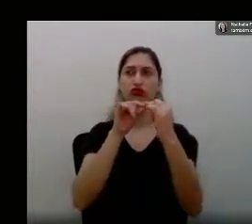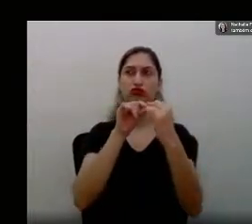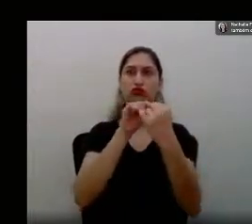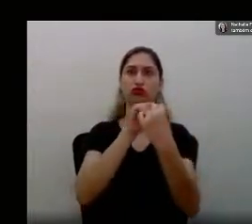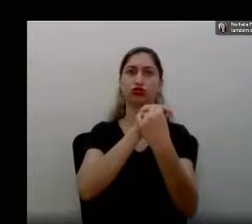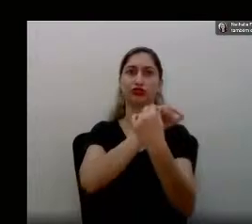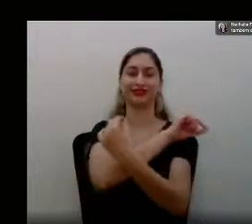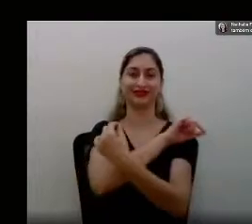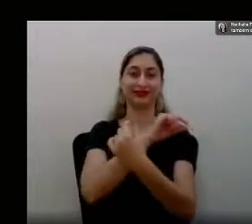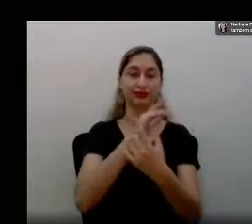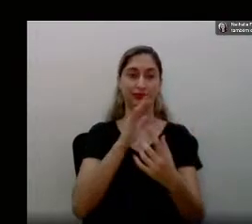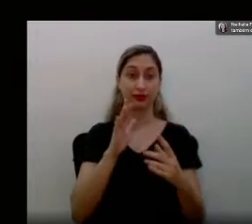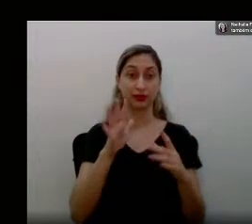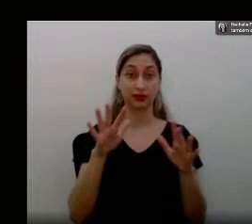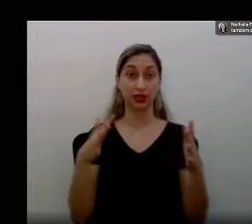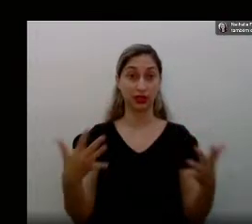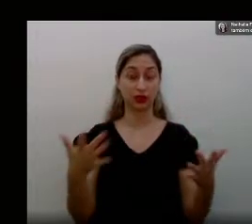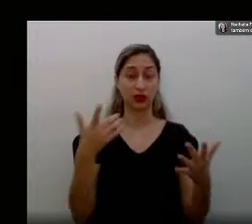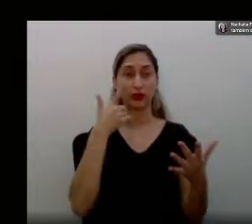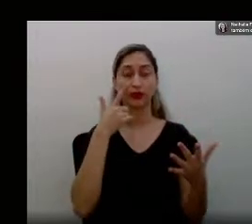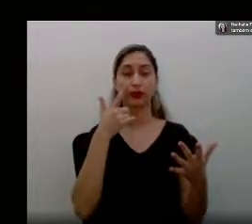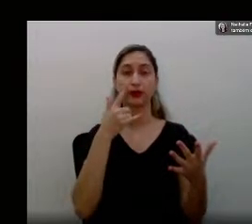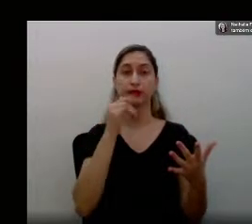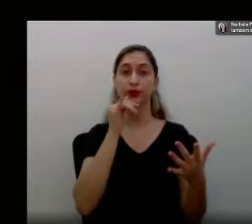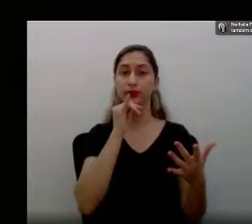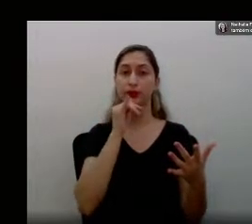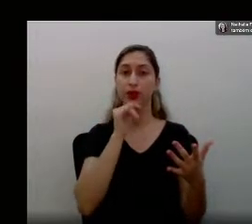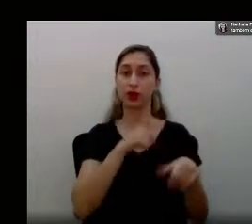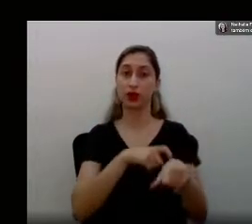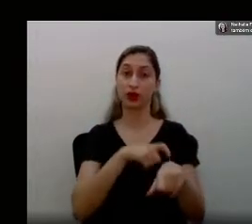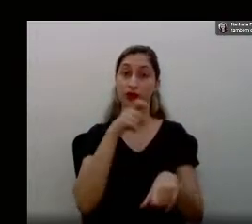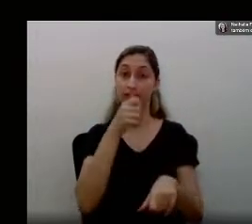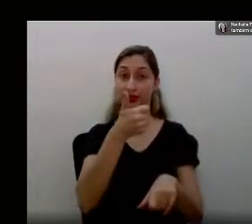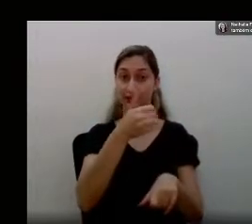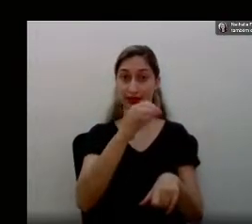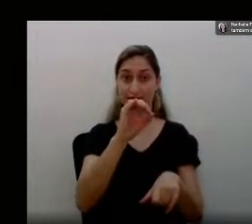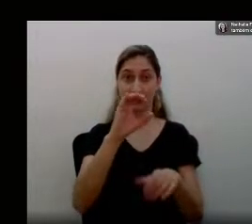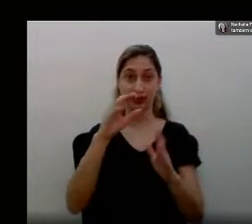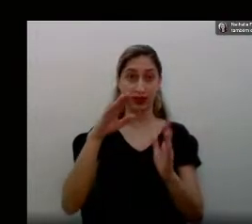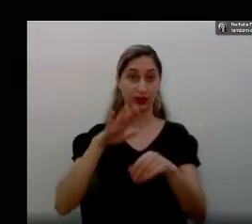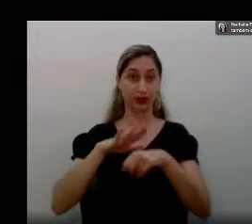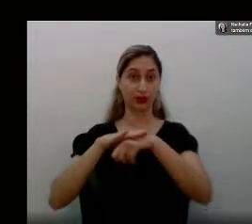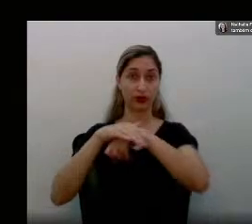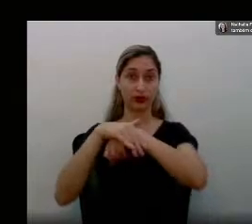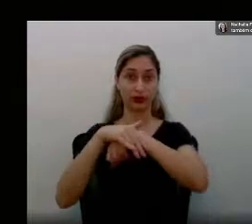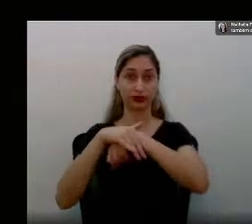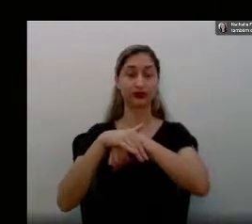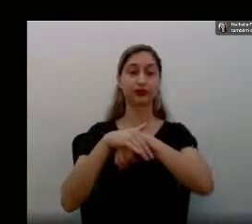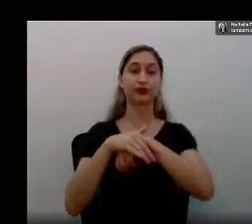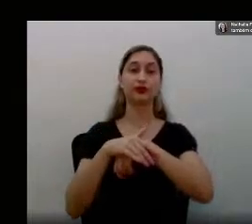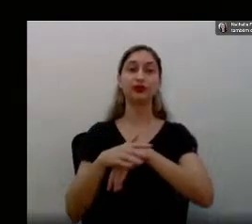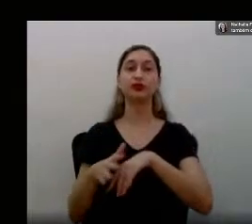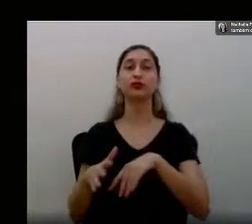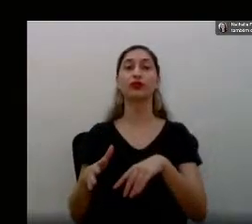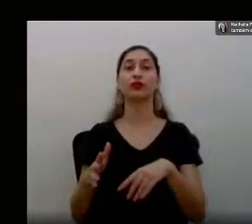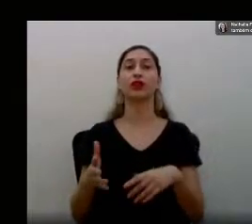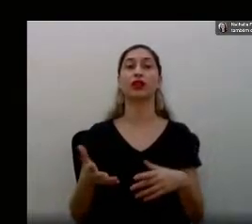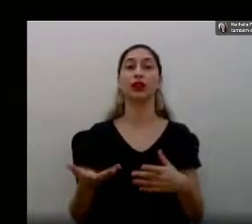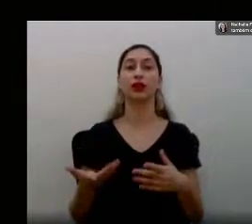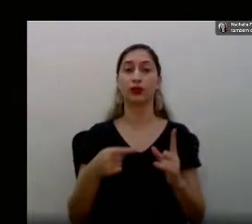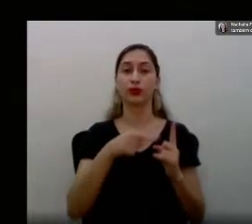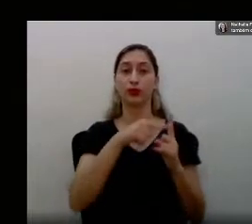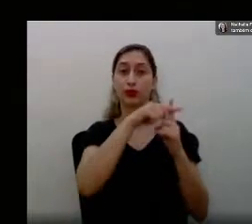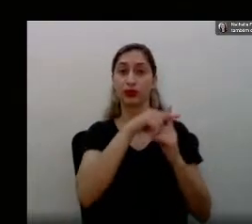né então ó quando ele for 10 10 horas da noite Ale o Cruzeiro do Sul vai estar subindo no céu